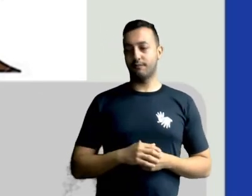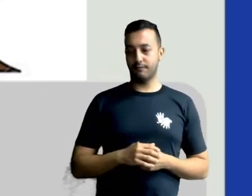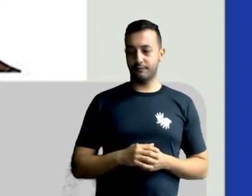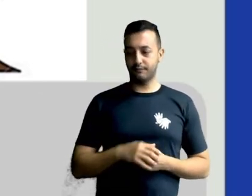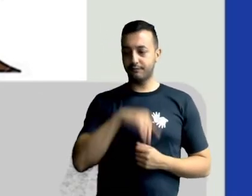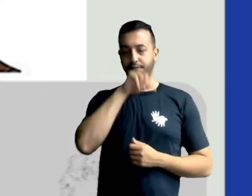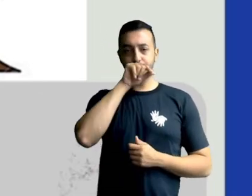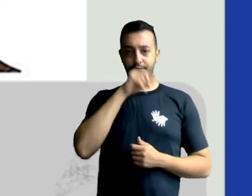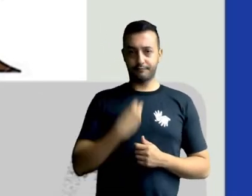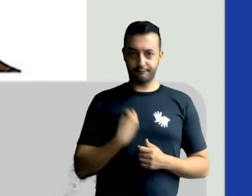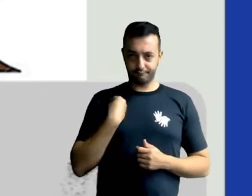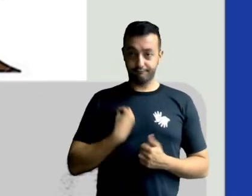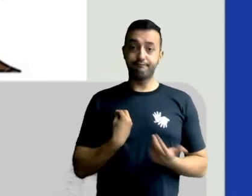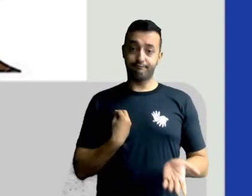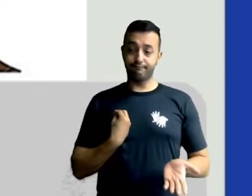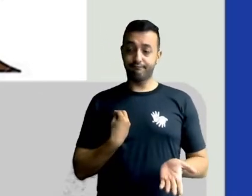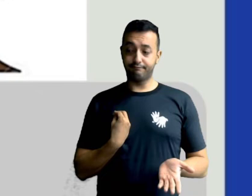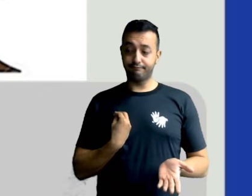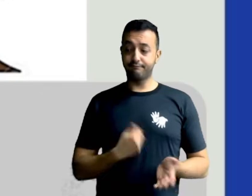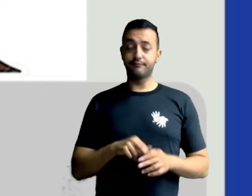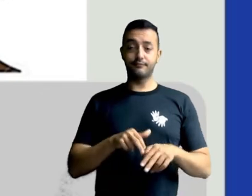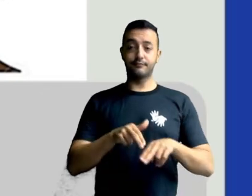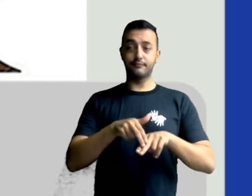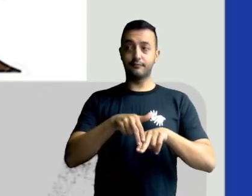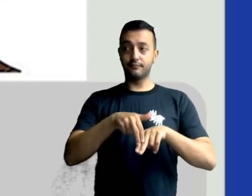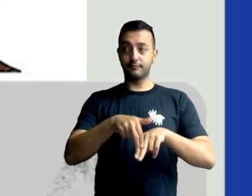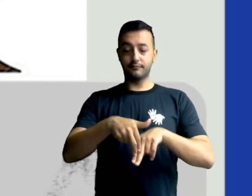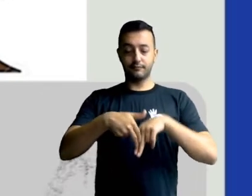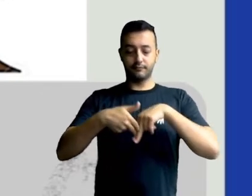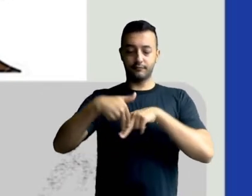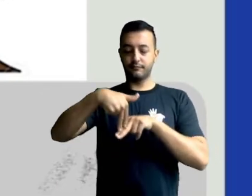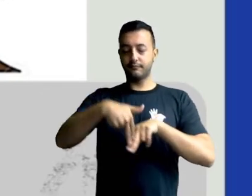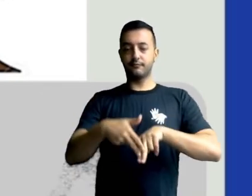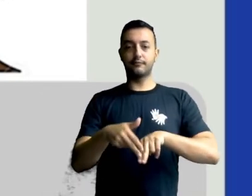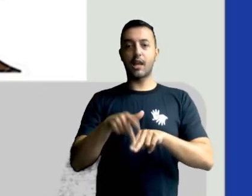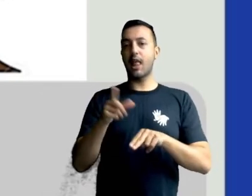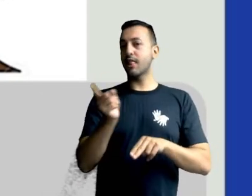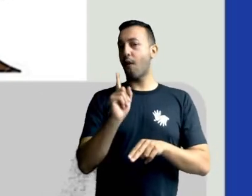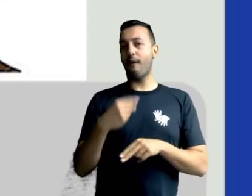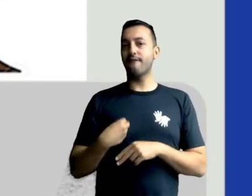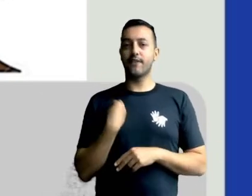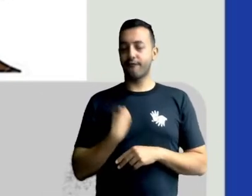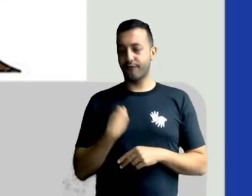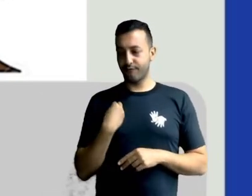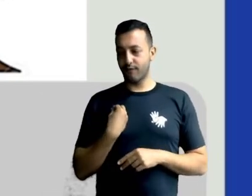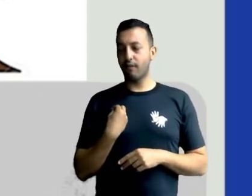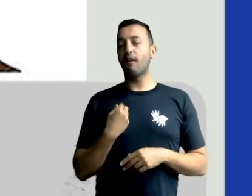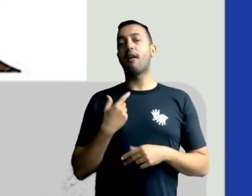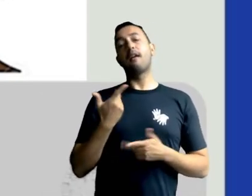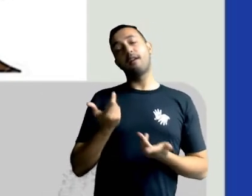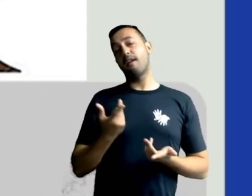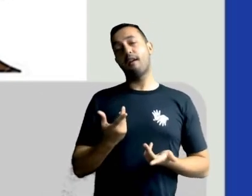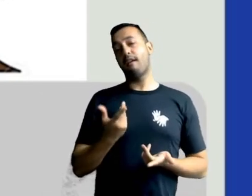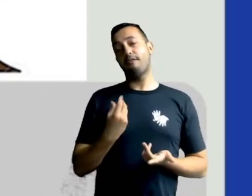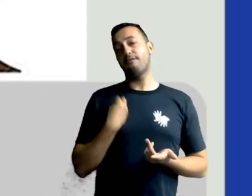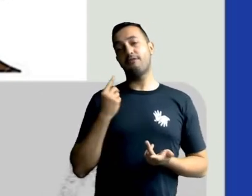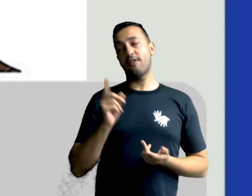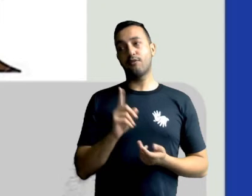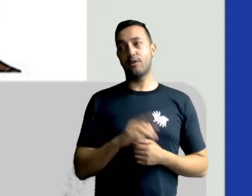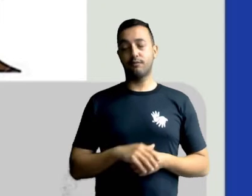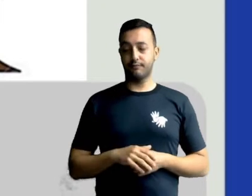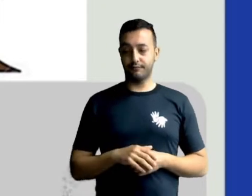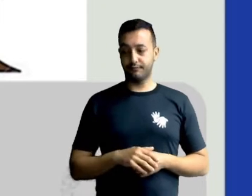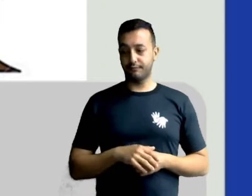vida. O pássaro tem vida. O skate não é um elemento vivo, é um elemento não